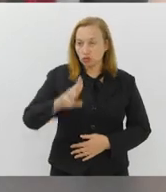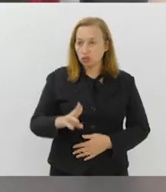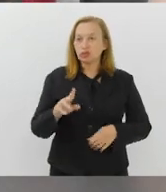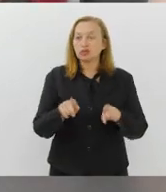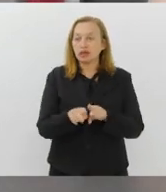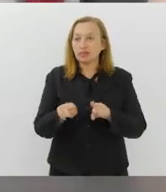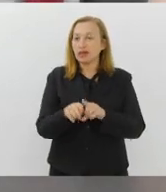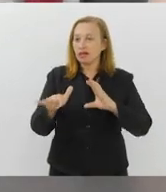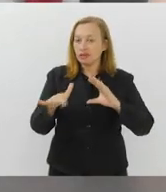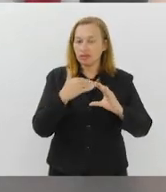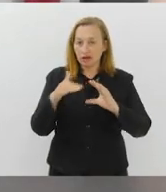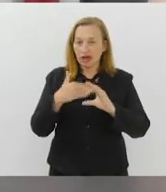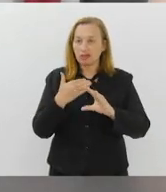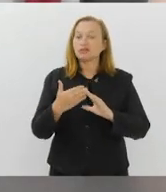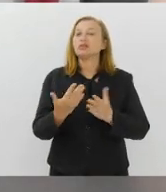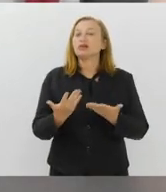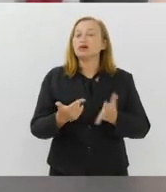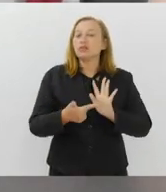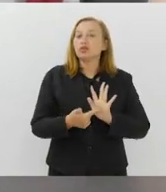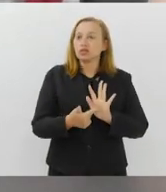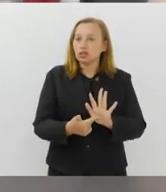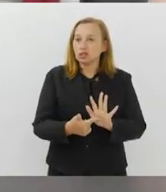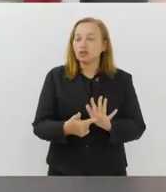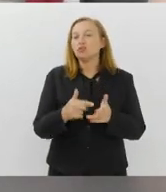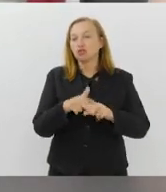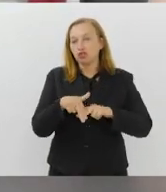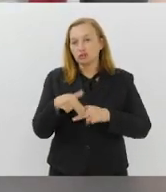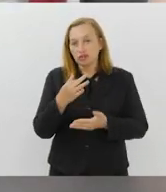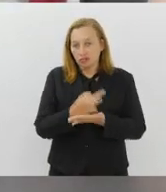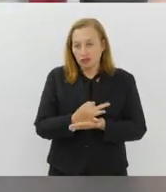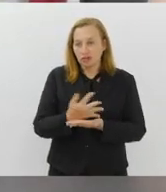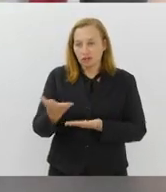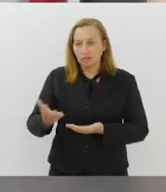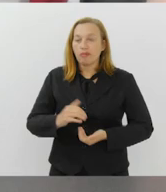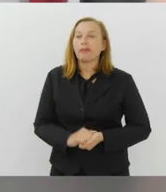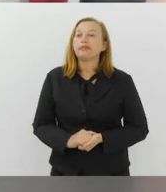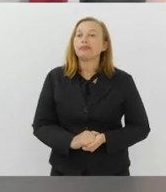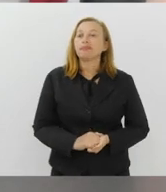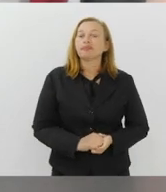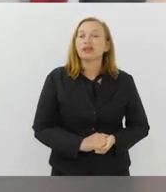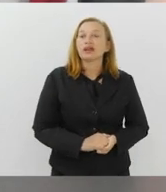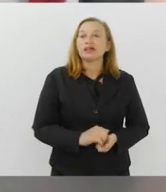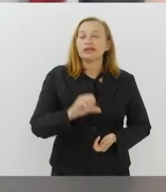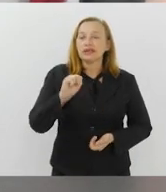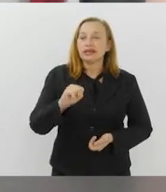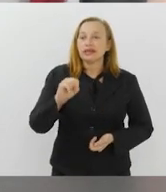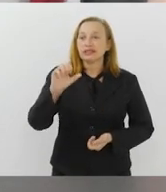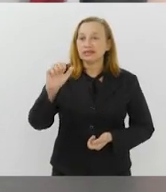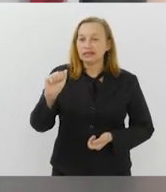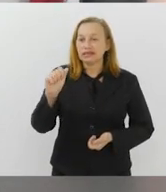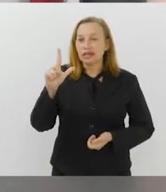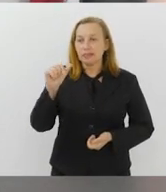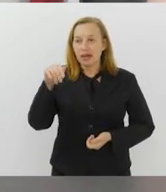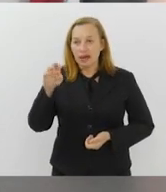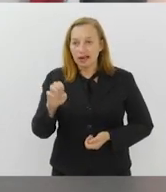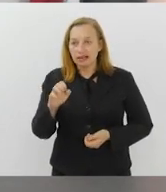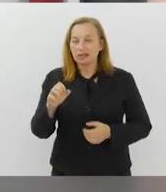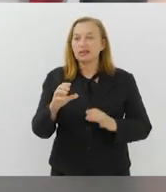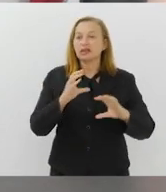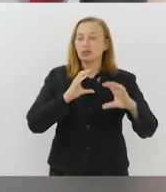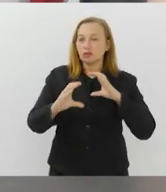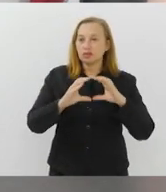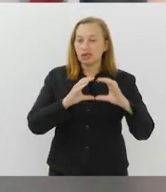os ofícios justificando a ausência nesta CPI. Isabela Eckstein, gerente de comunicação da